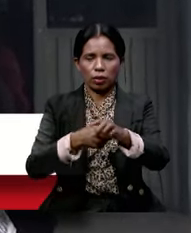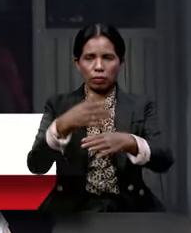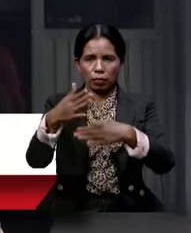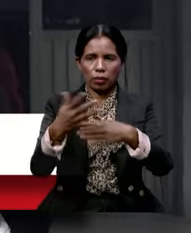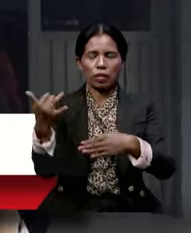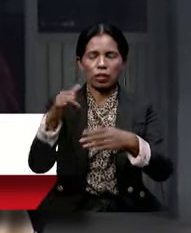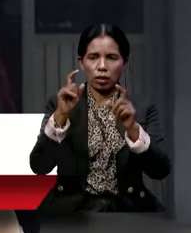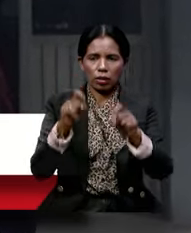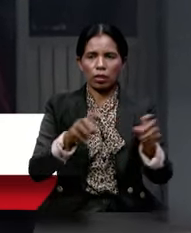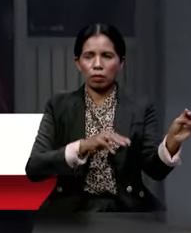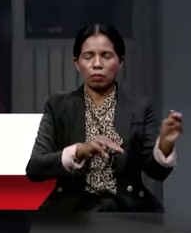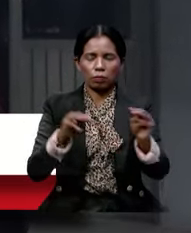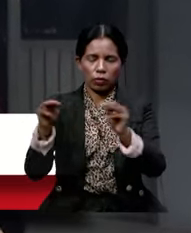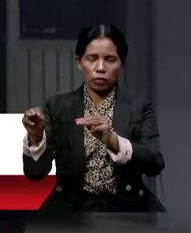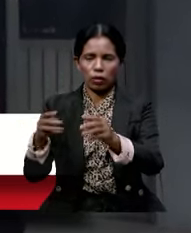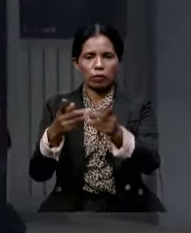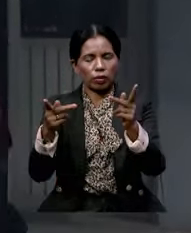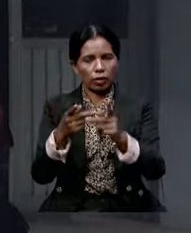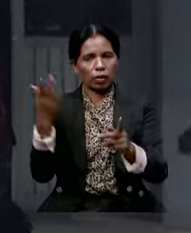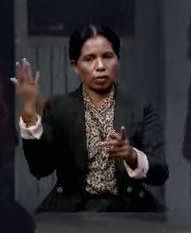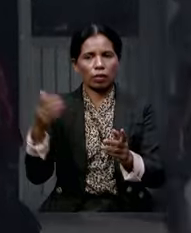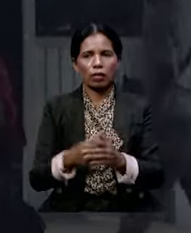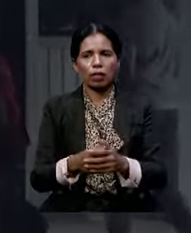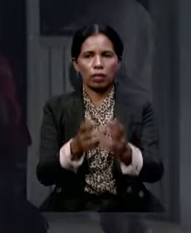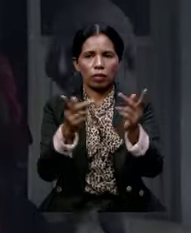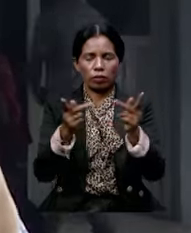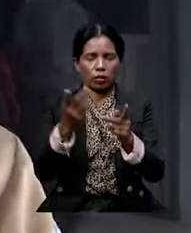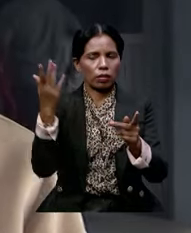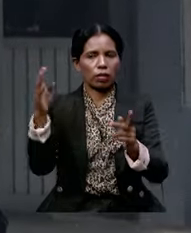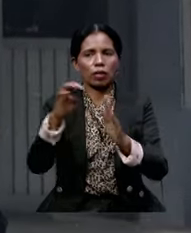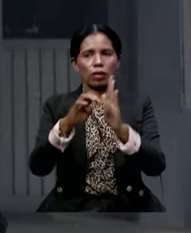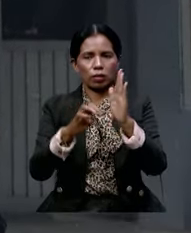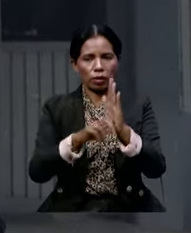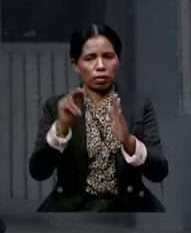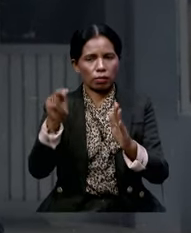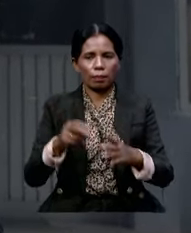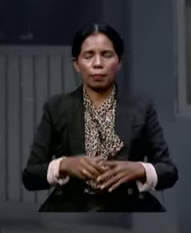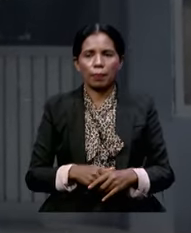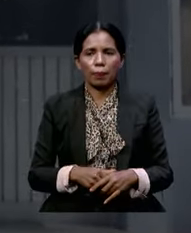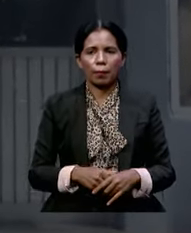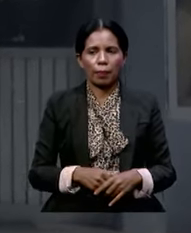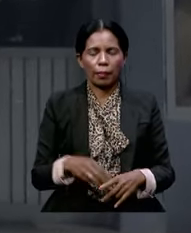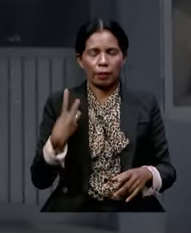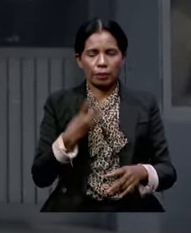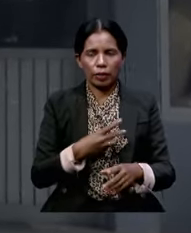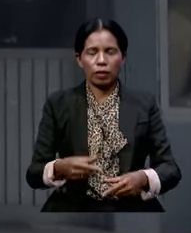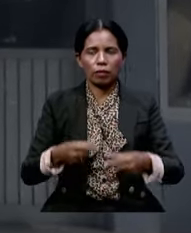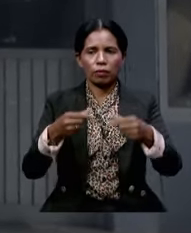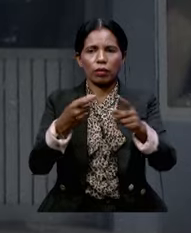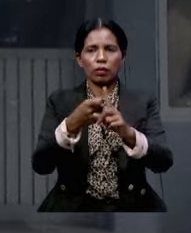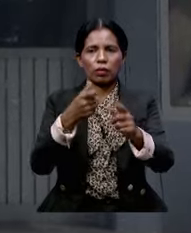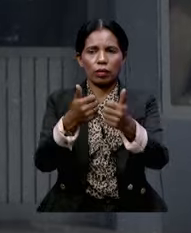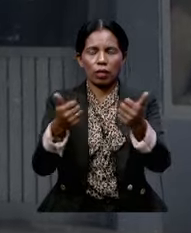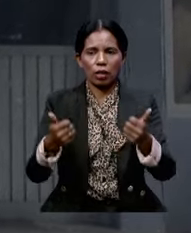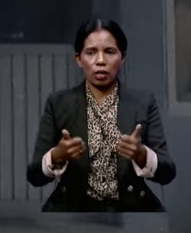sira tenge se isso se faz na bakara. Kerja kan fatenne starunenya. Lalu si naba entrego tu lili si aldea